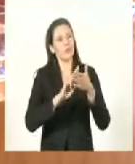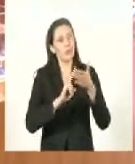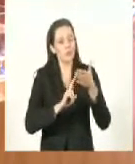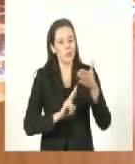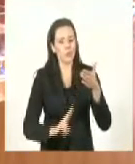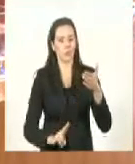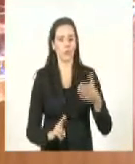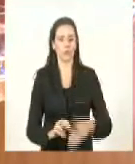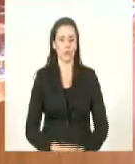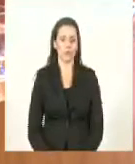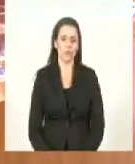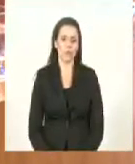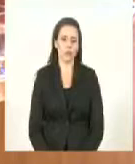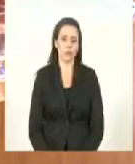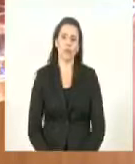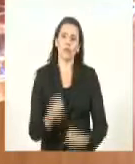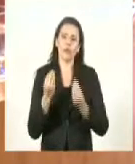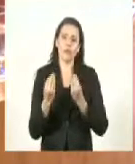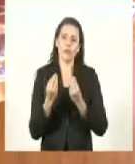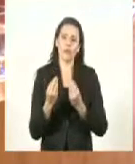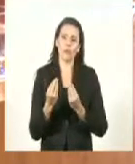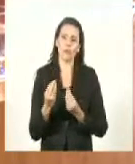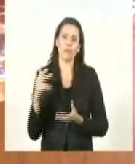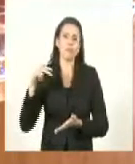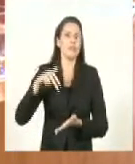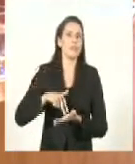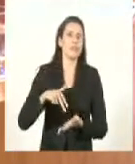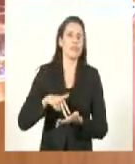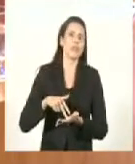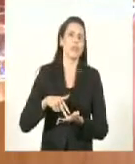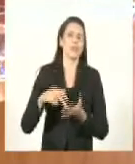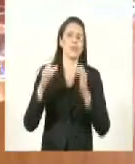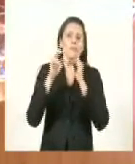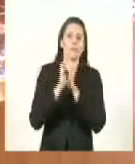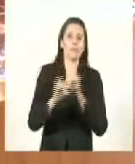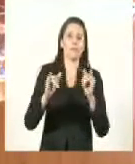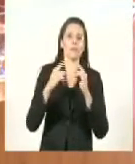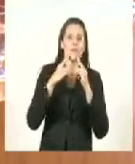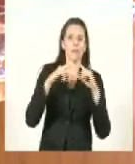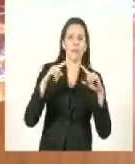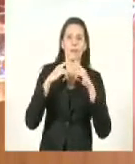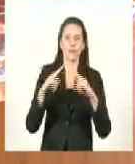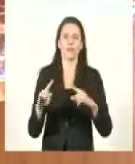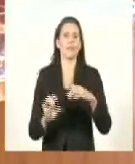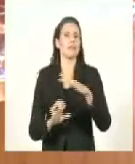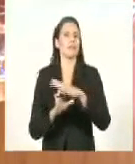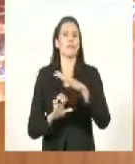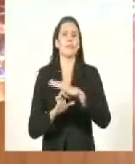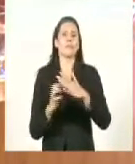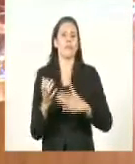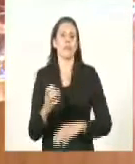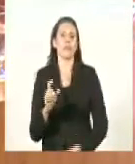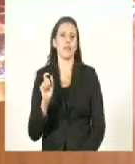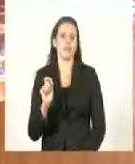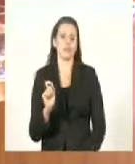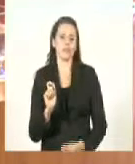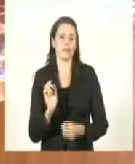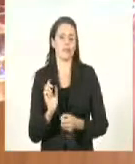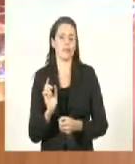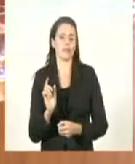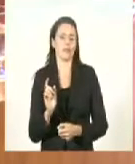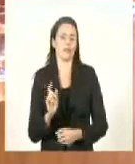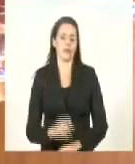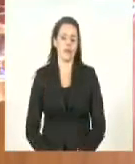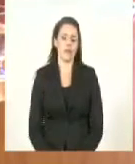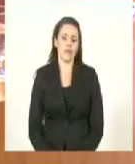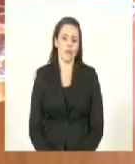as denúncias aqui vão ficar vazias. Eu chego e digo: olha, fulano de tal tentou me achacar e tentou me